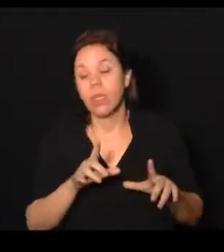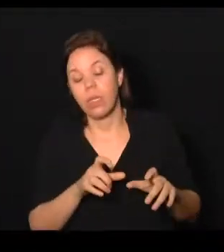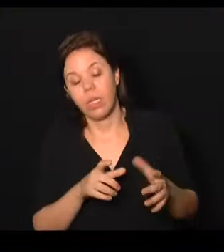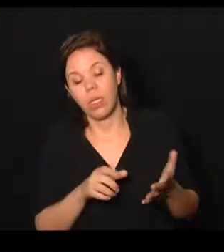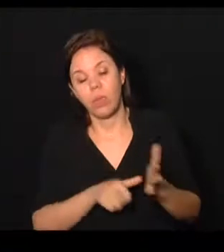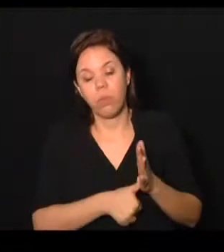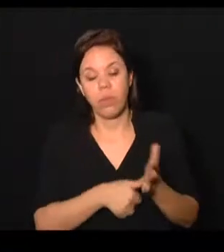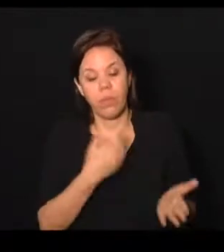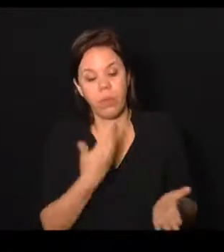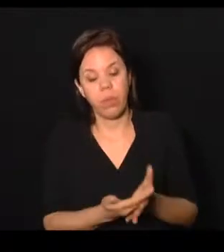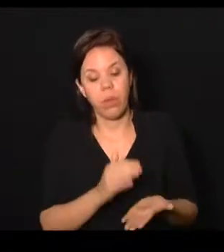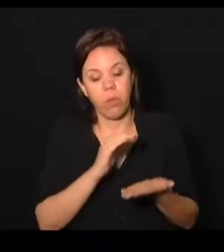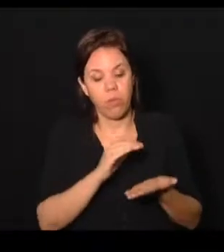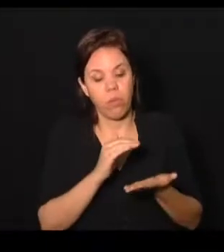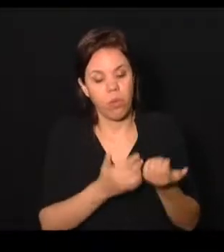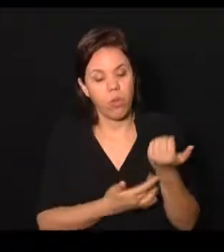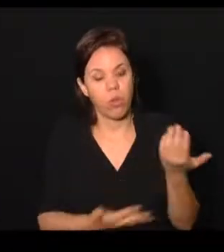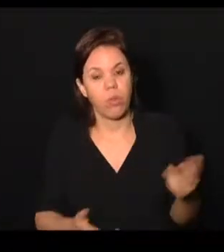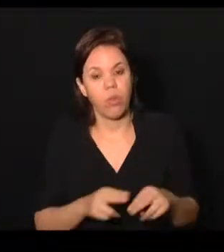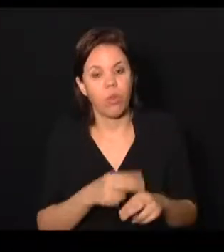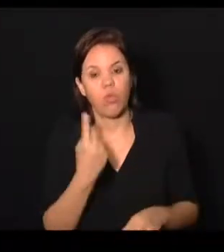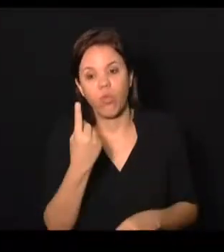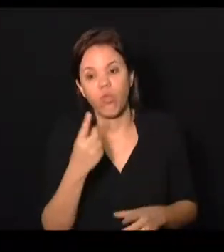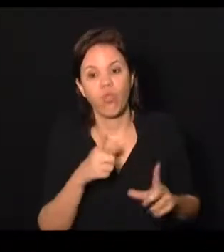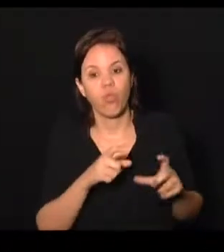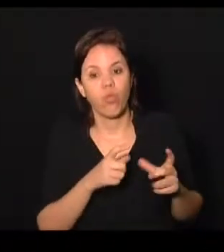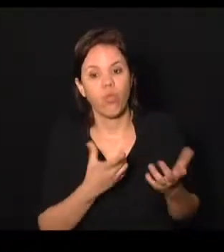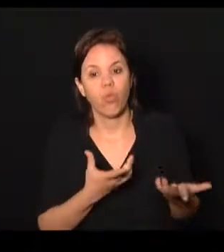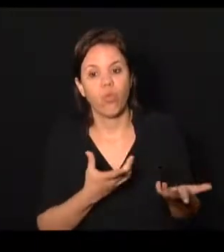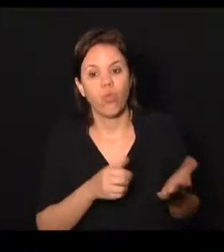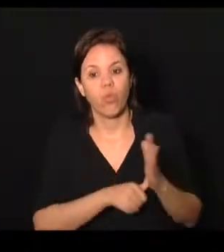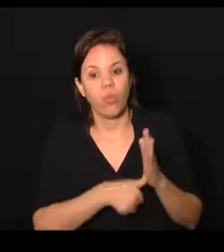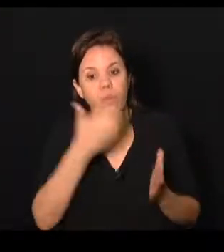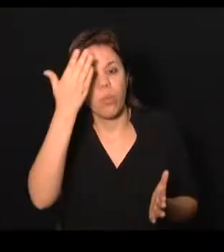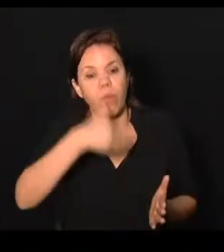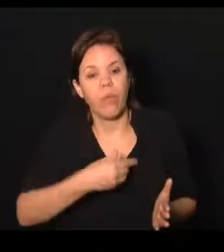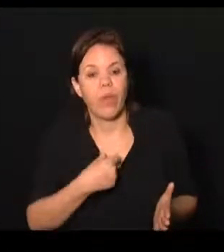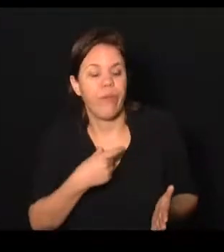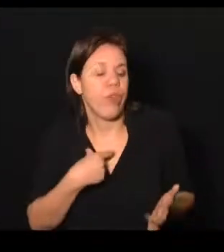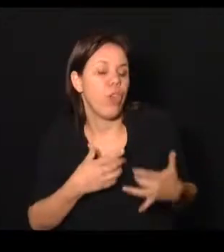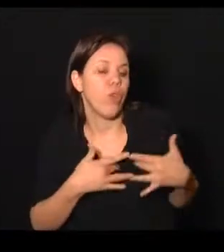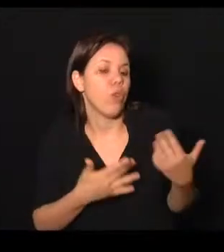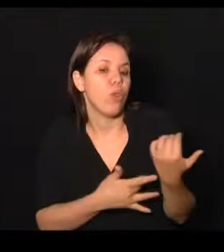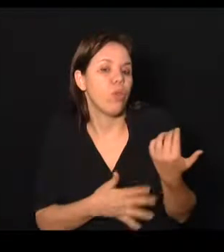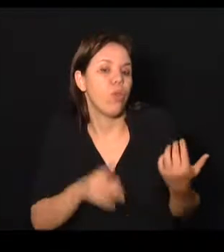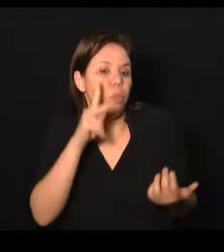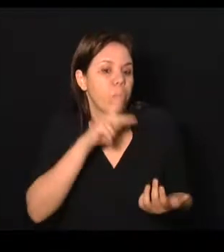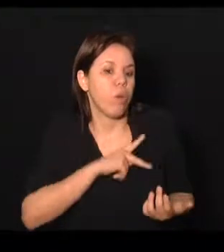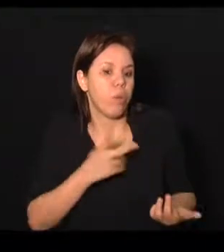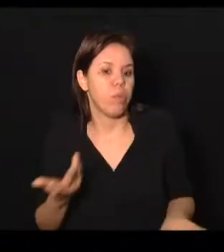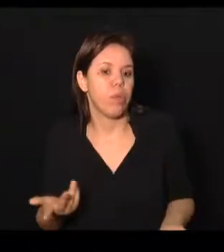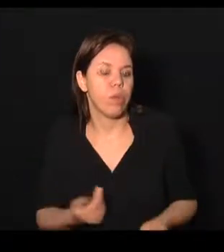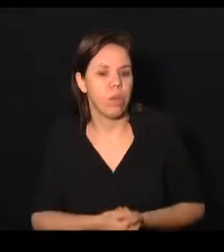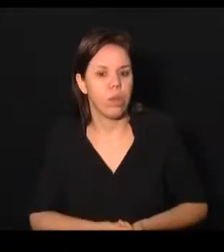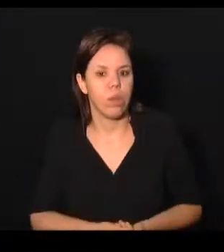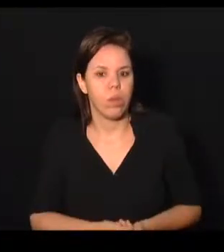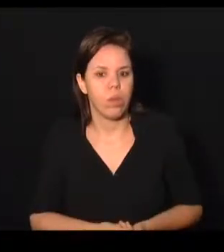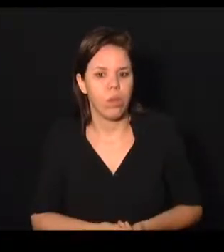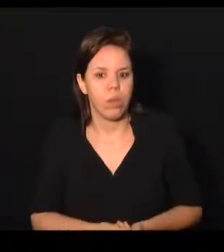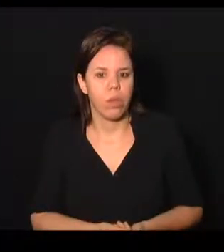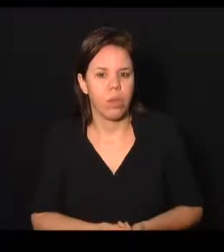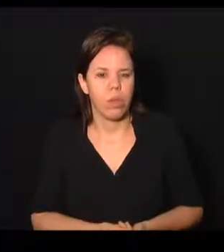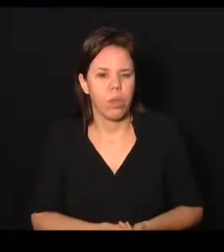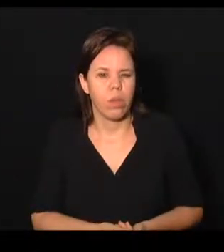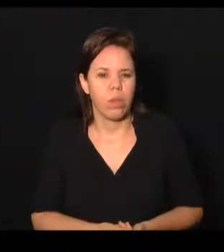bolsa de sangue por causa de um documento e não tem como provar que não foi eu que doei. Foi eu próprio. E outra, tem